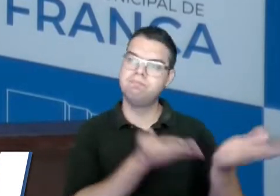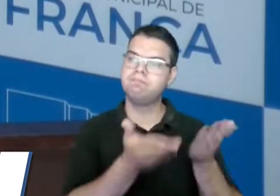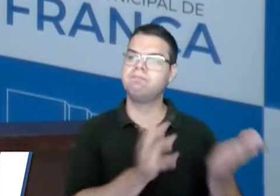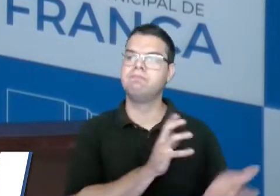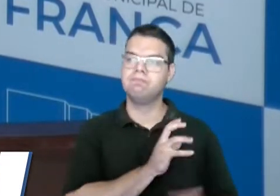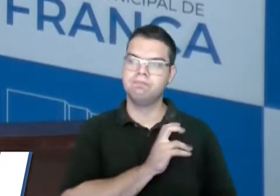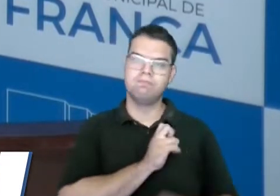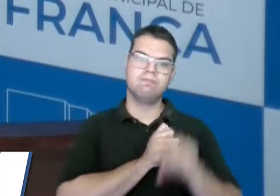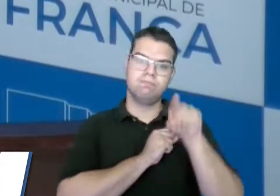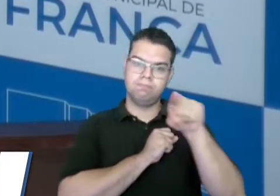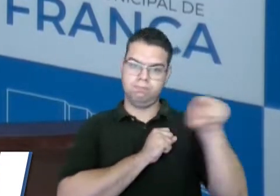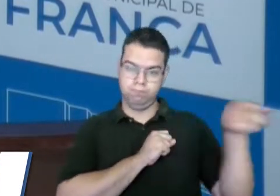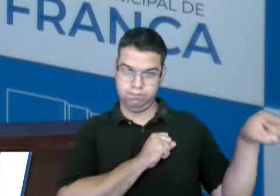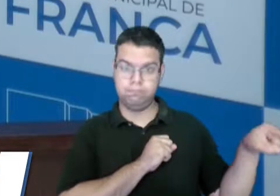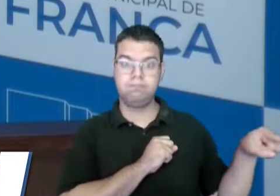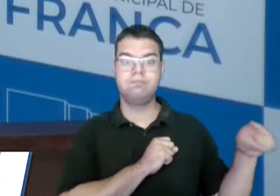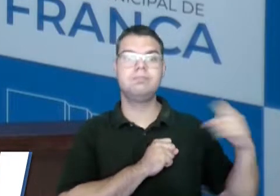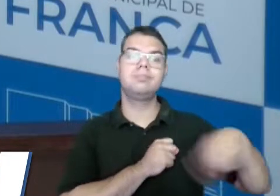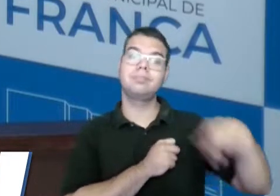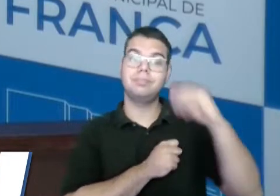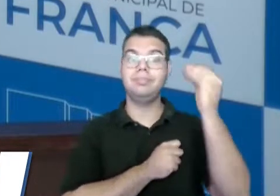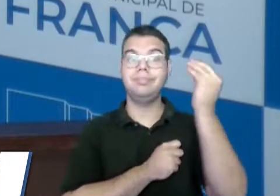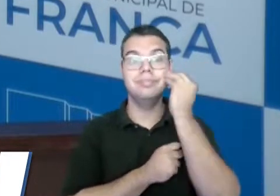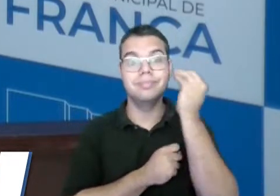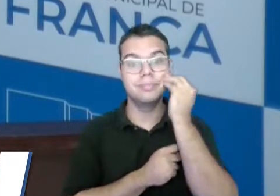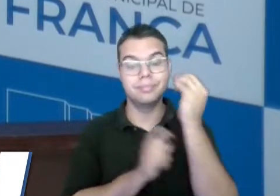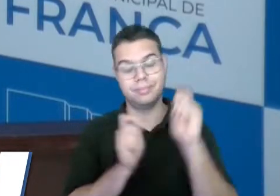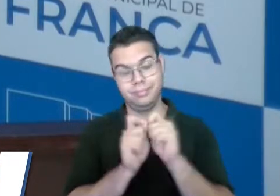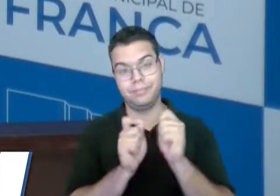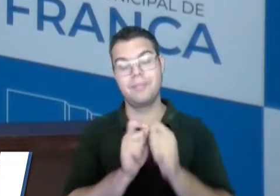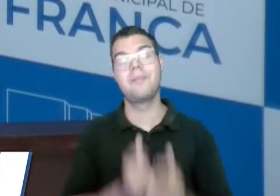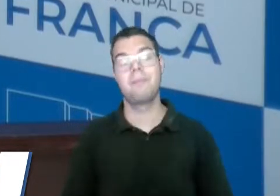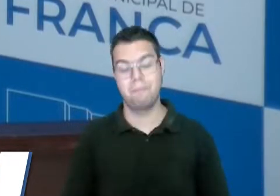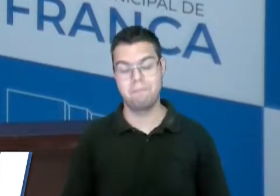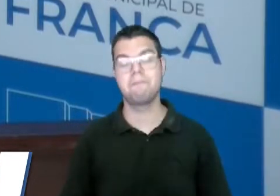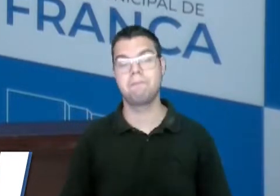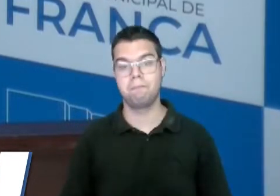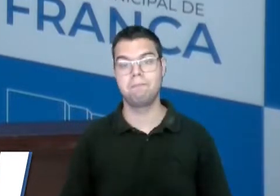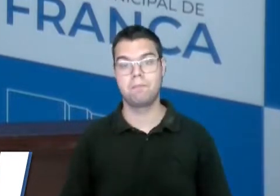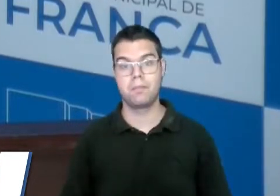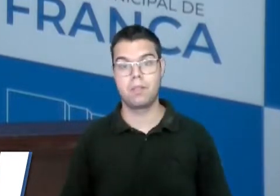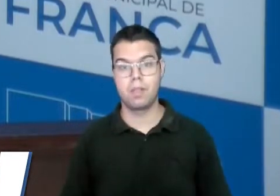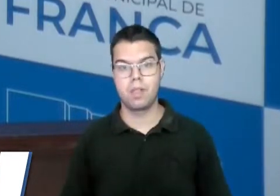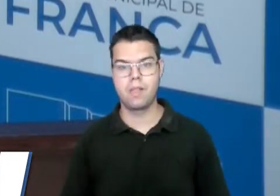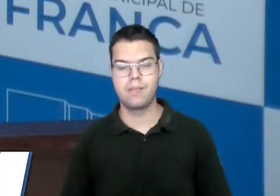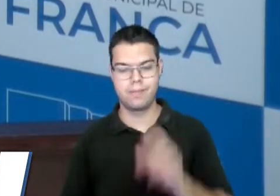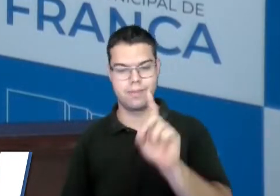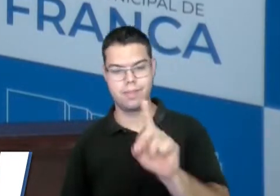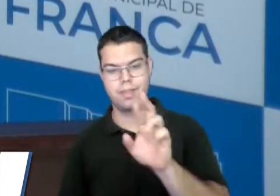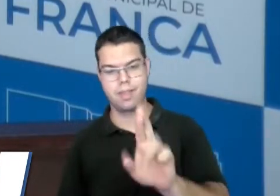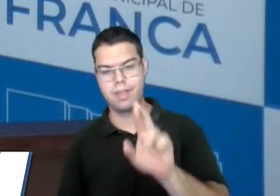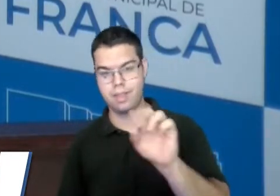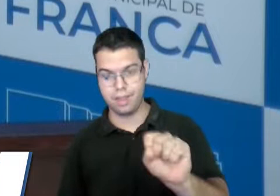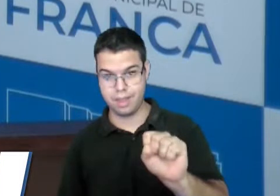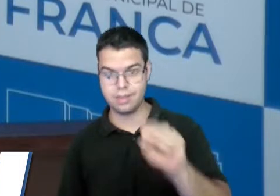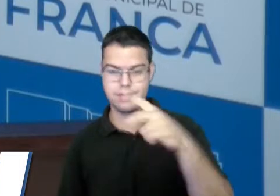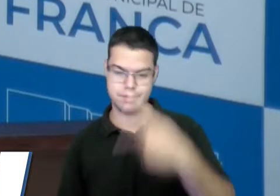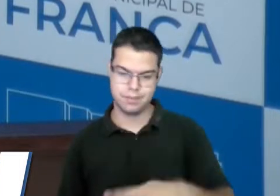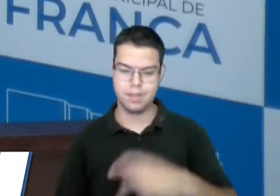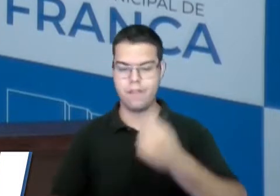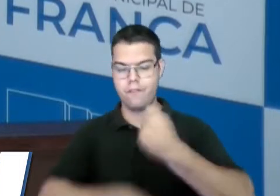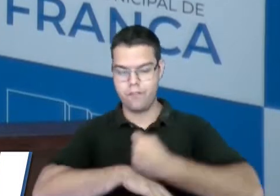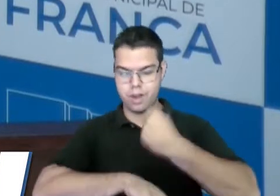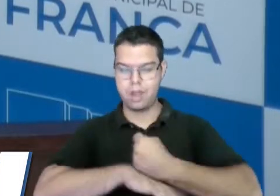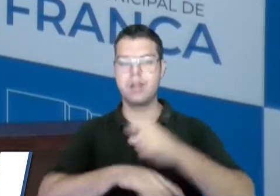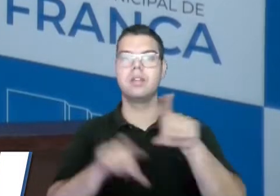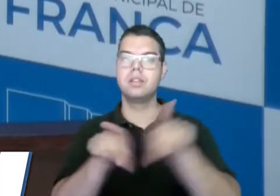nós estamos tentando fazer. A nossa DRS de Franca e outras 21 cidades é a